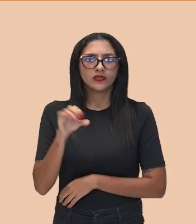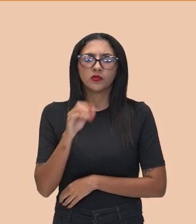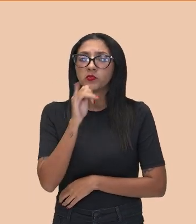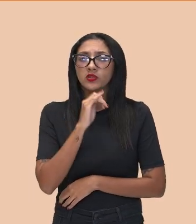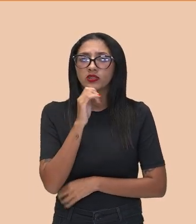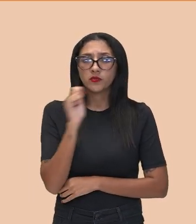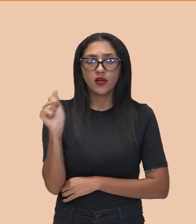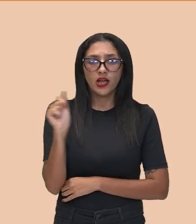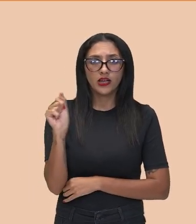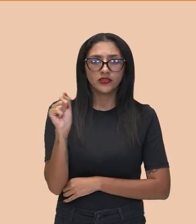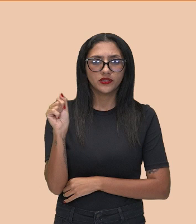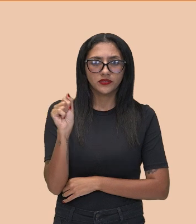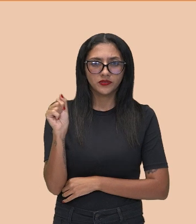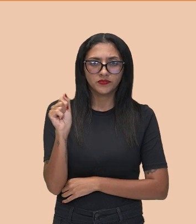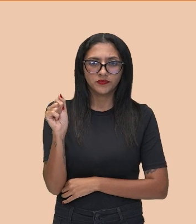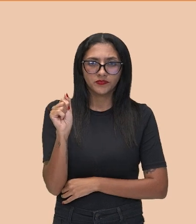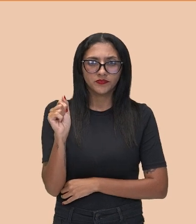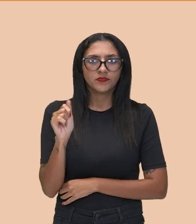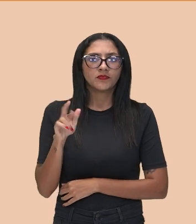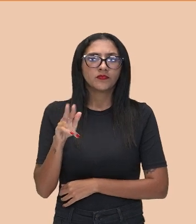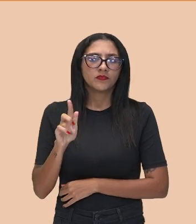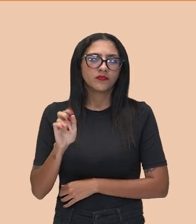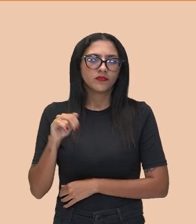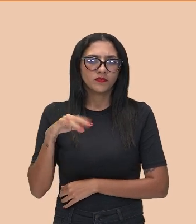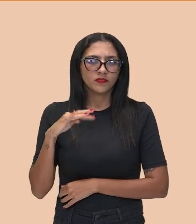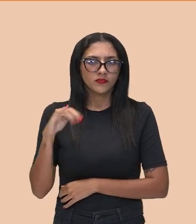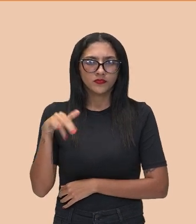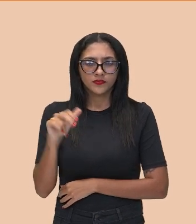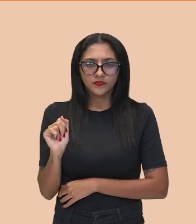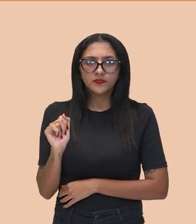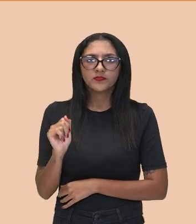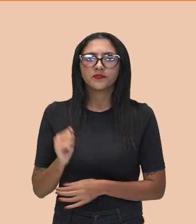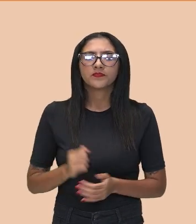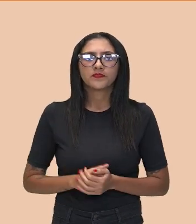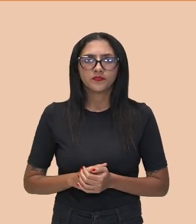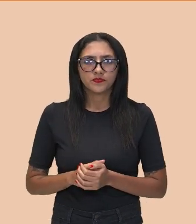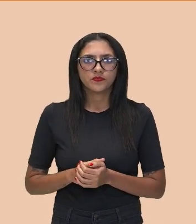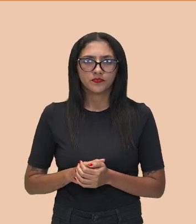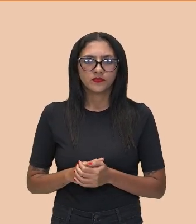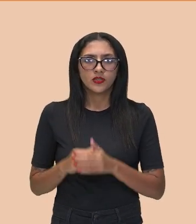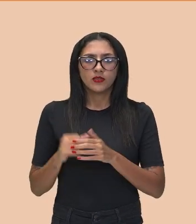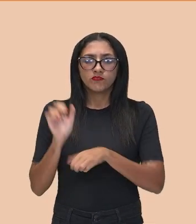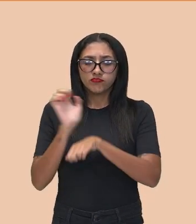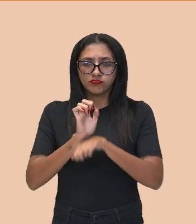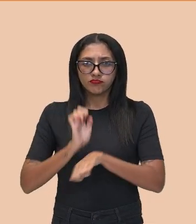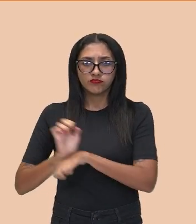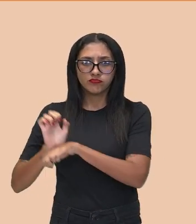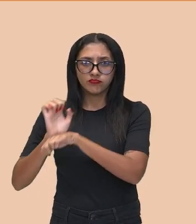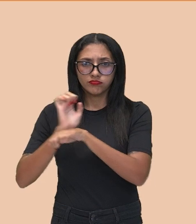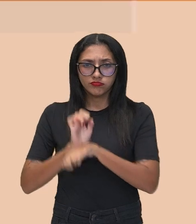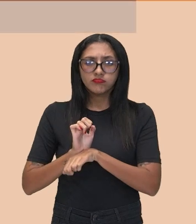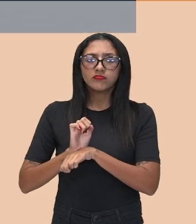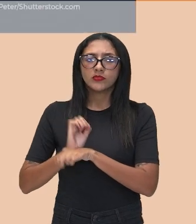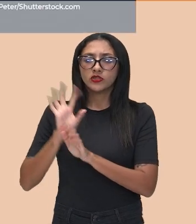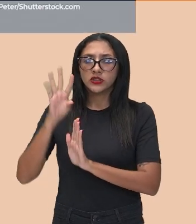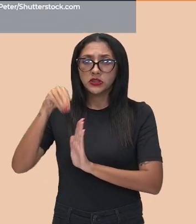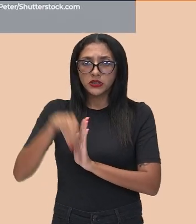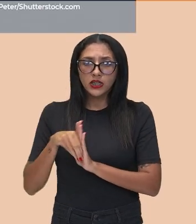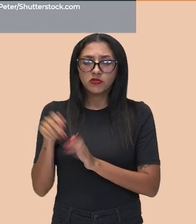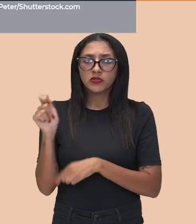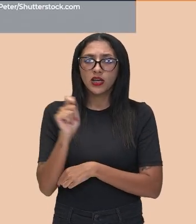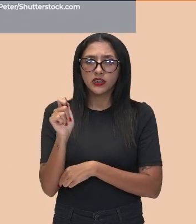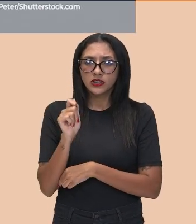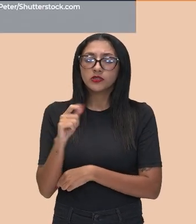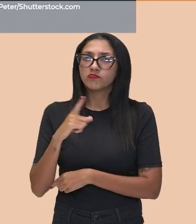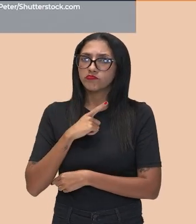a Argentina, onde as unidades subnacionais, as províncias da Argentina, elas têm